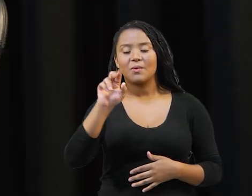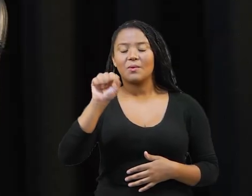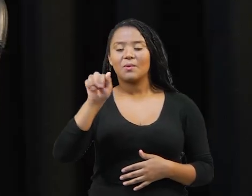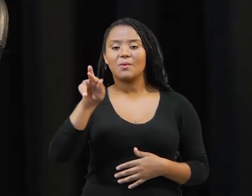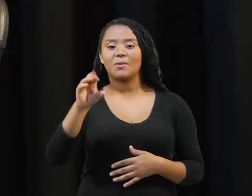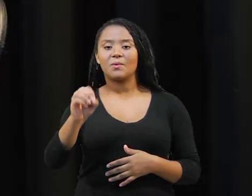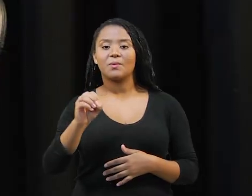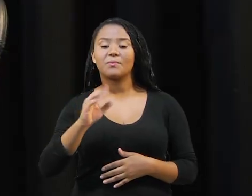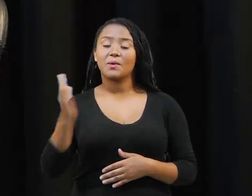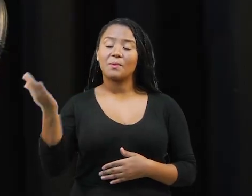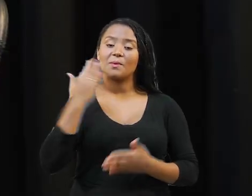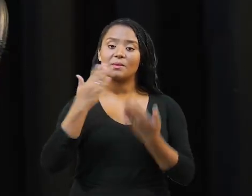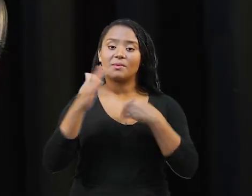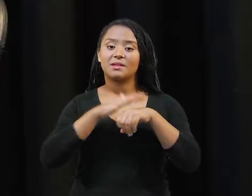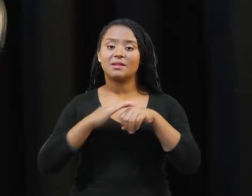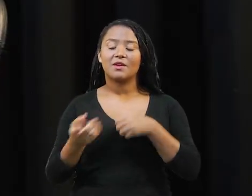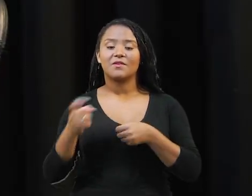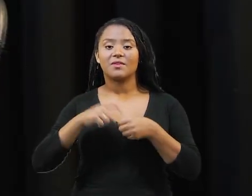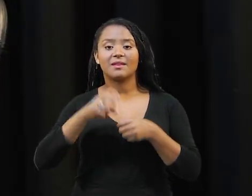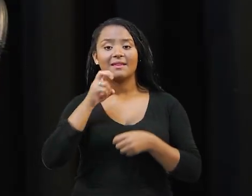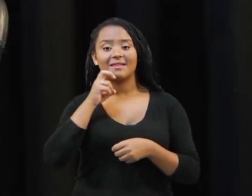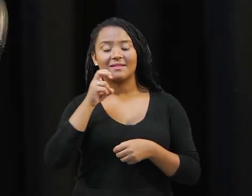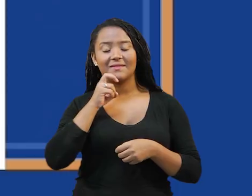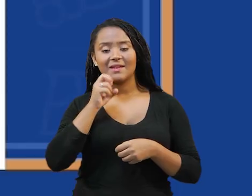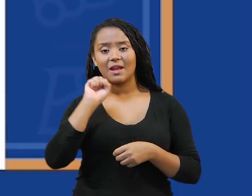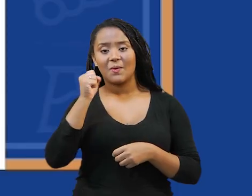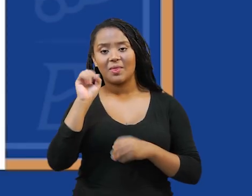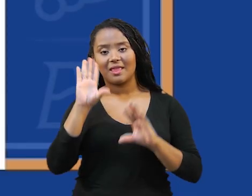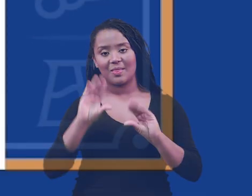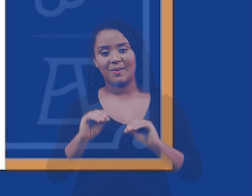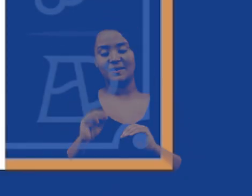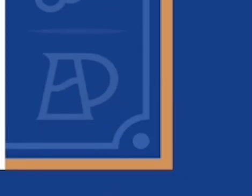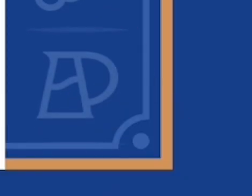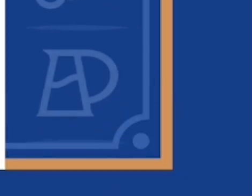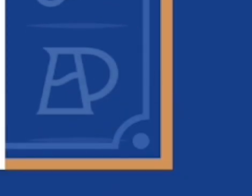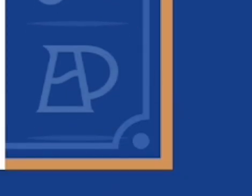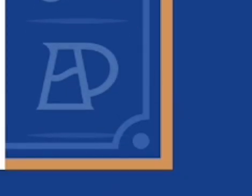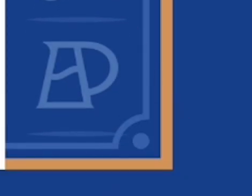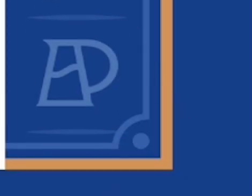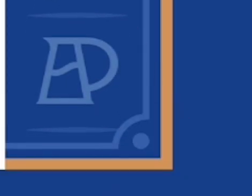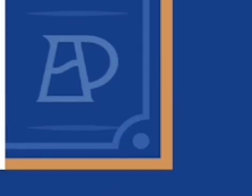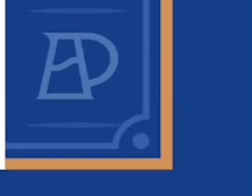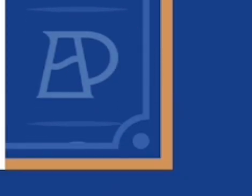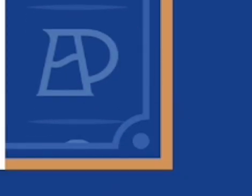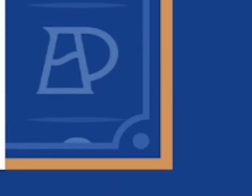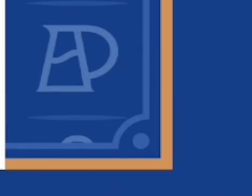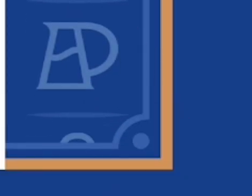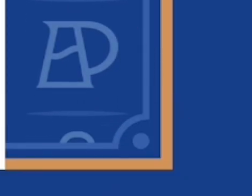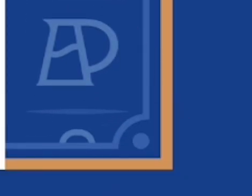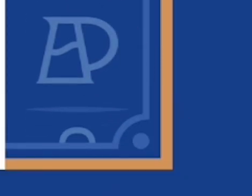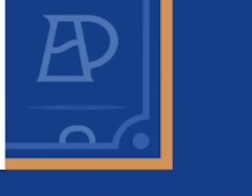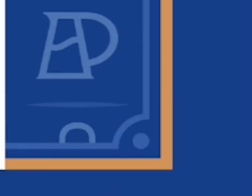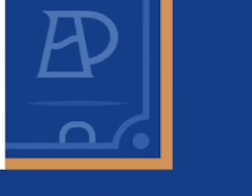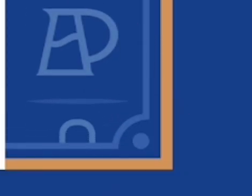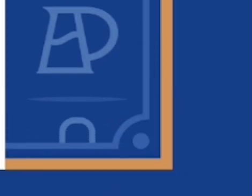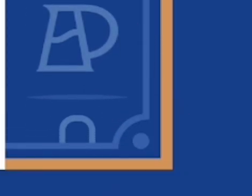volta na próxima quinta-feira, às 8 horas da noite. Até lá. E aí? Bora prosear?